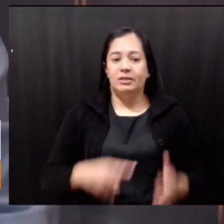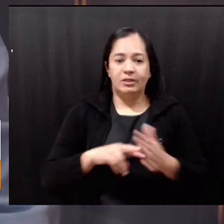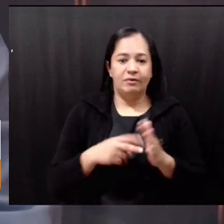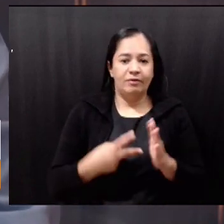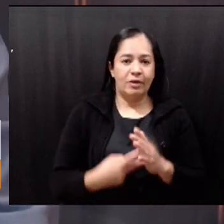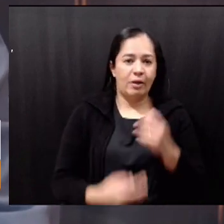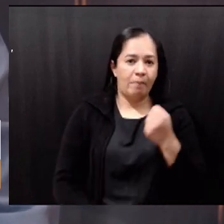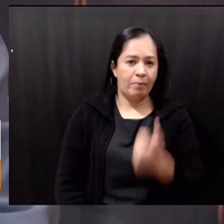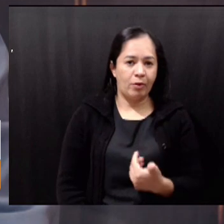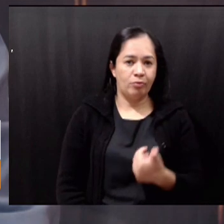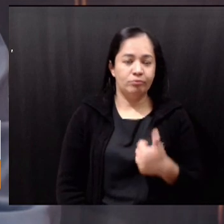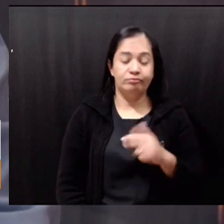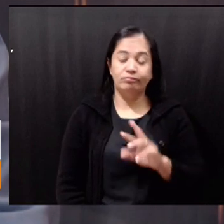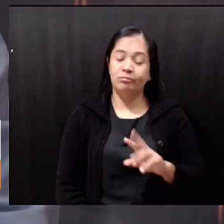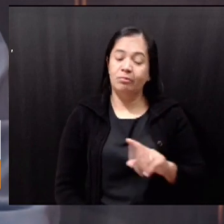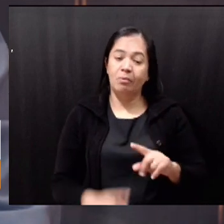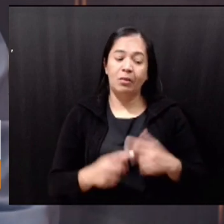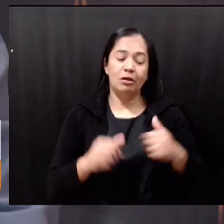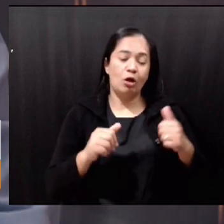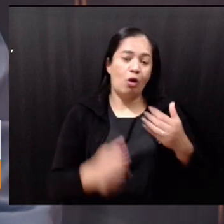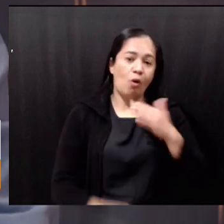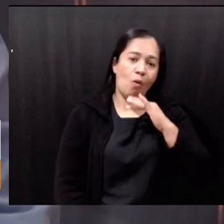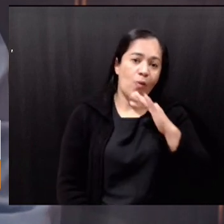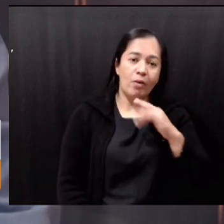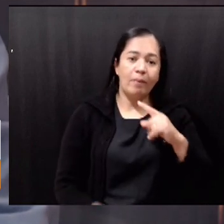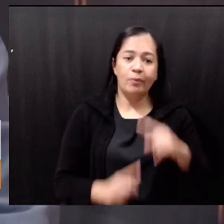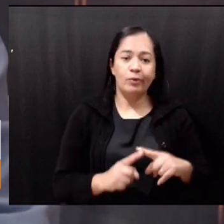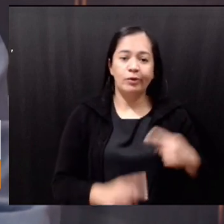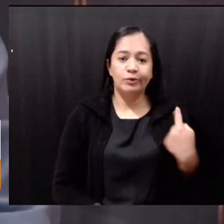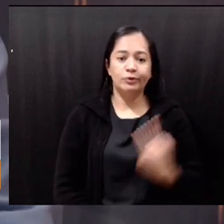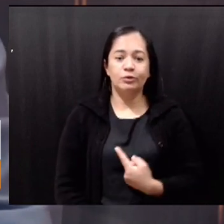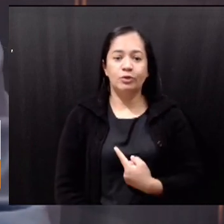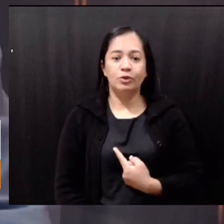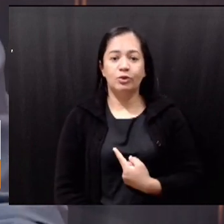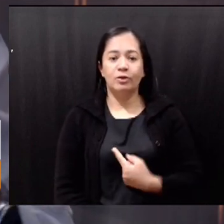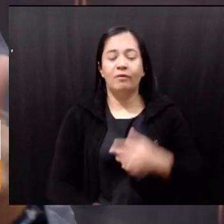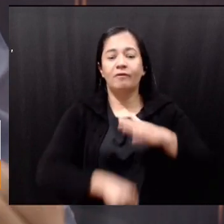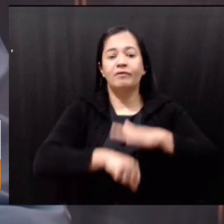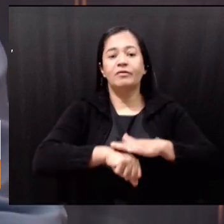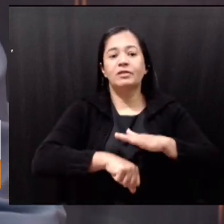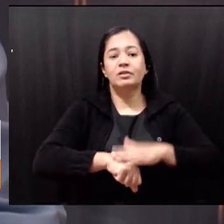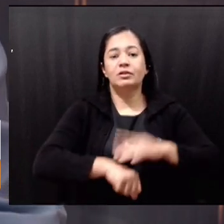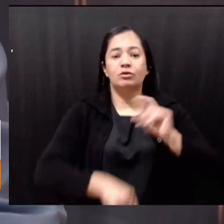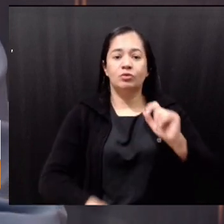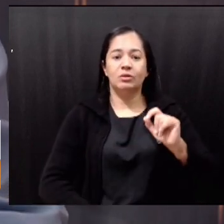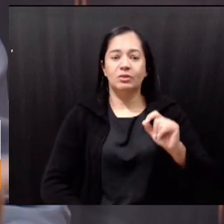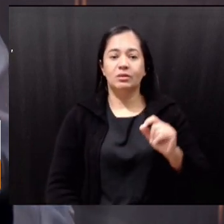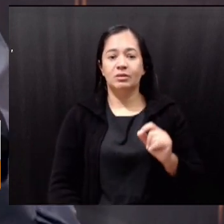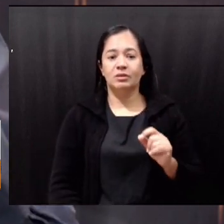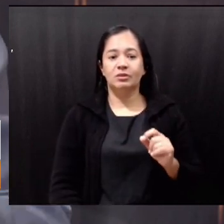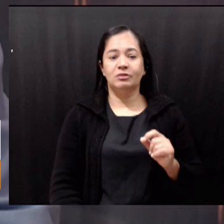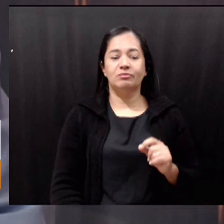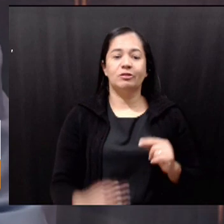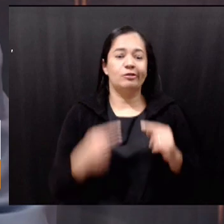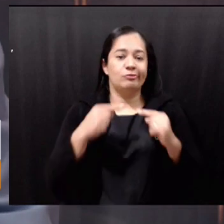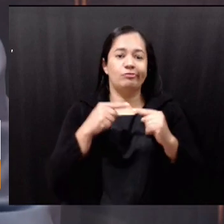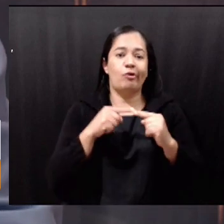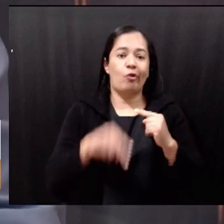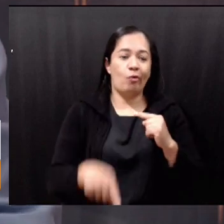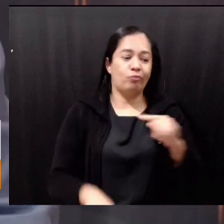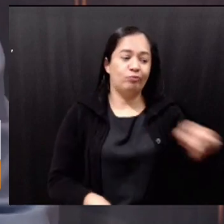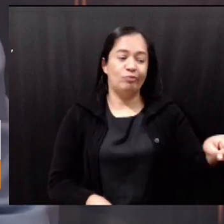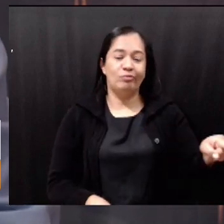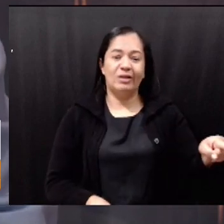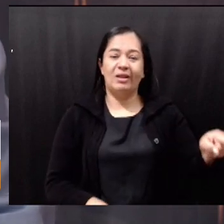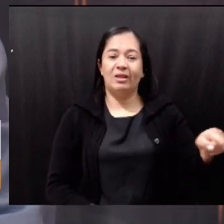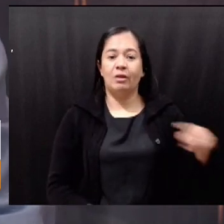desagradável porque literalmente nós estamos fazendo algo que talvez não seja conveniente para o outro, né? Quando a gente encerra, por